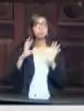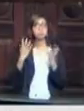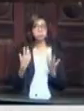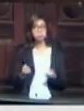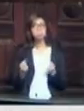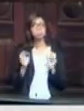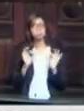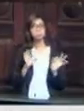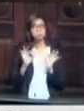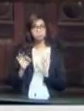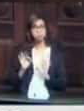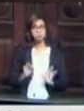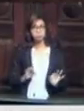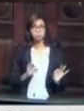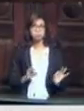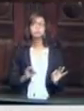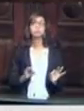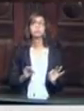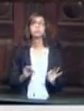deva